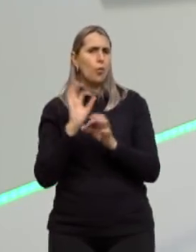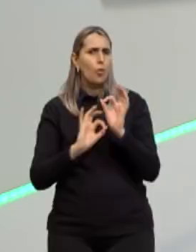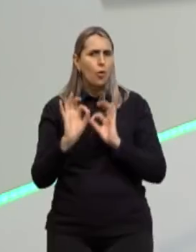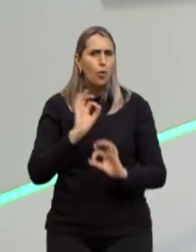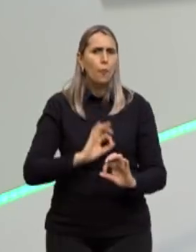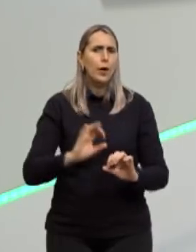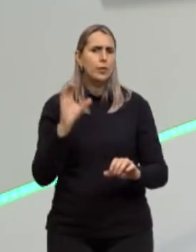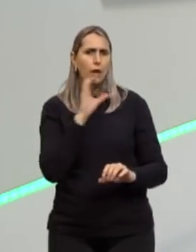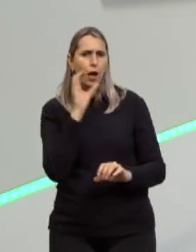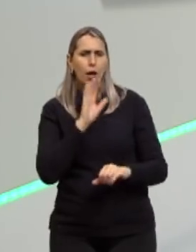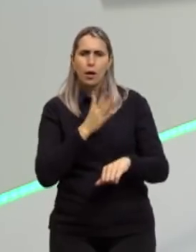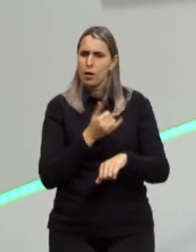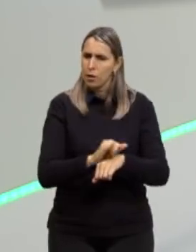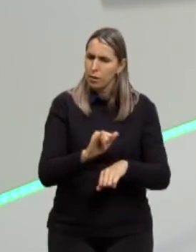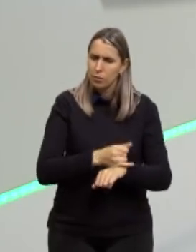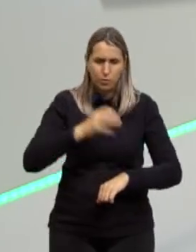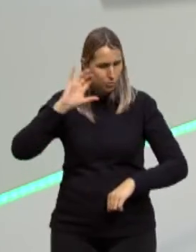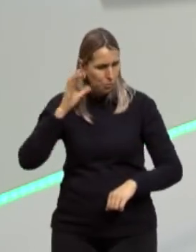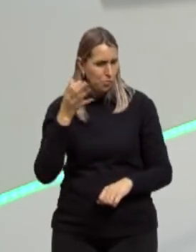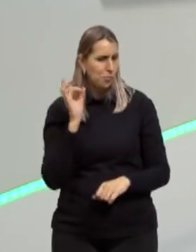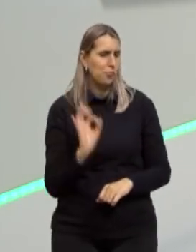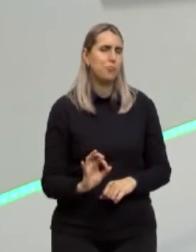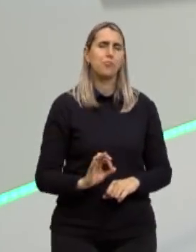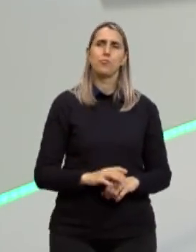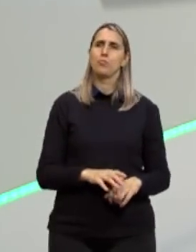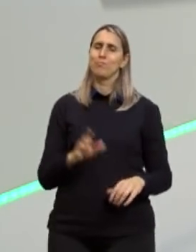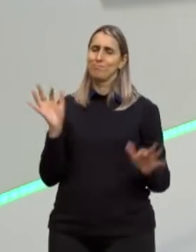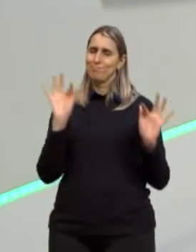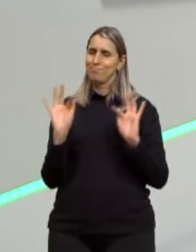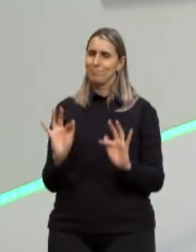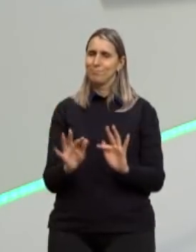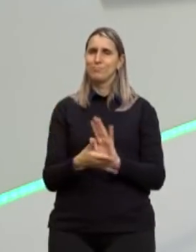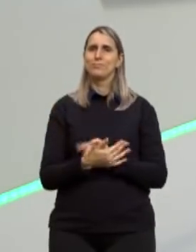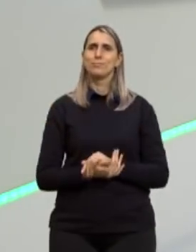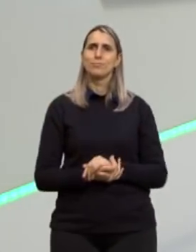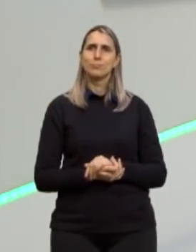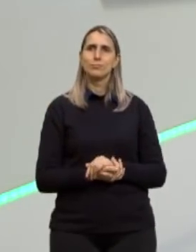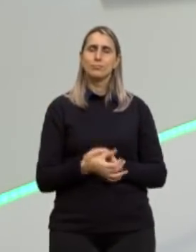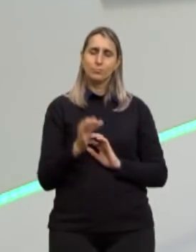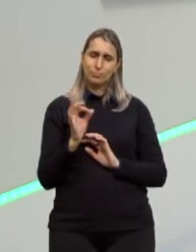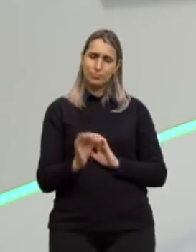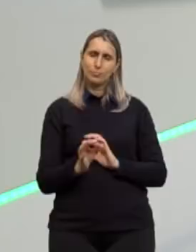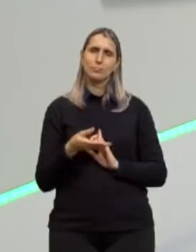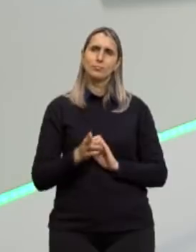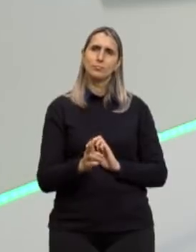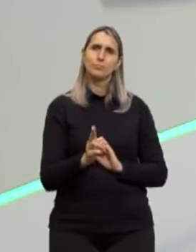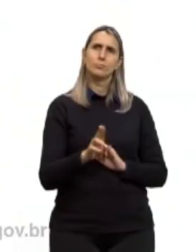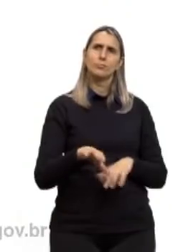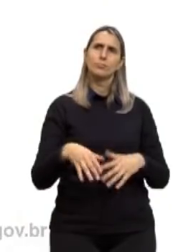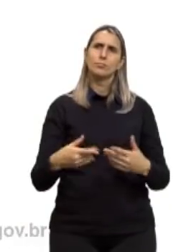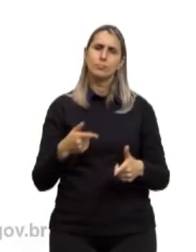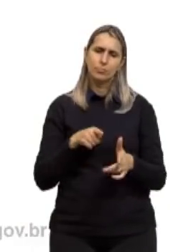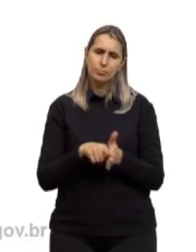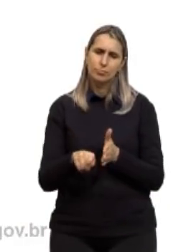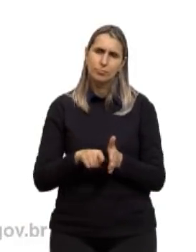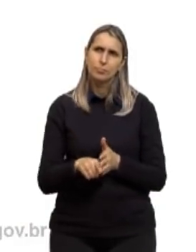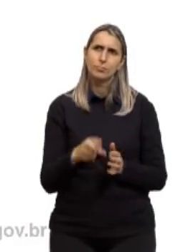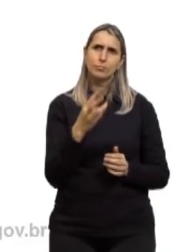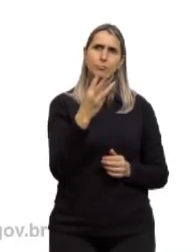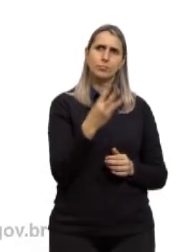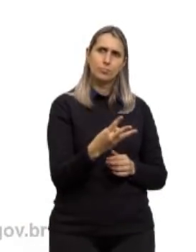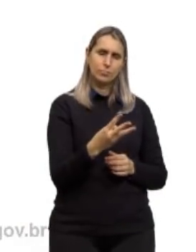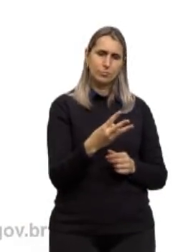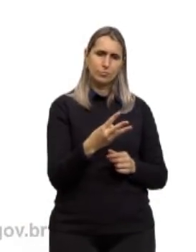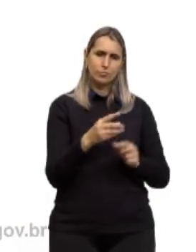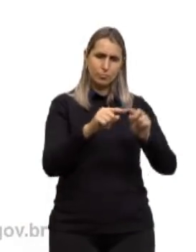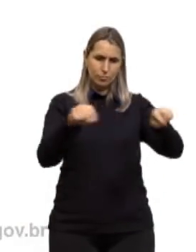e já resolvi já acertei já tô feliz certo então vamos lá com essa situação três